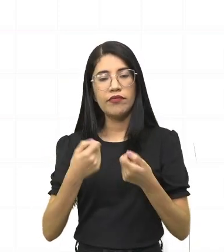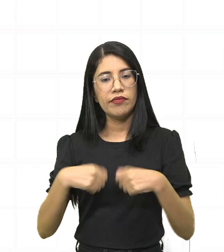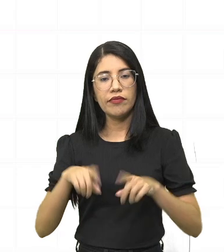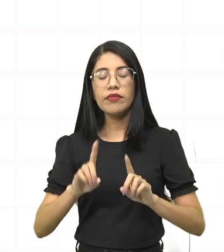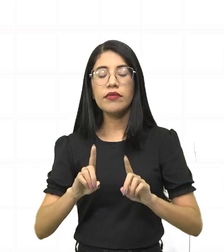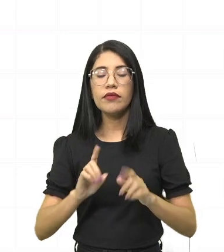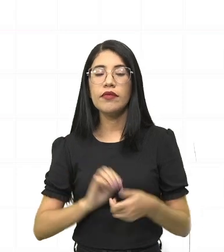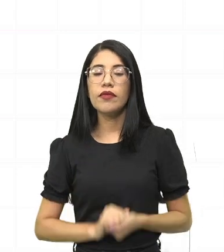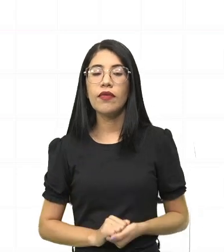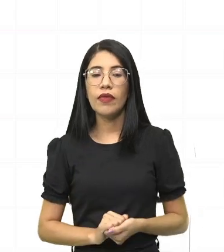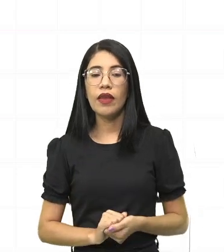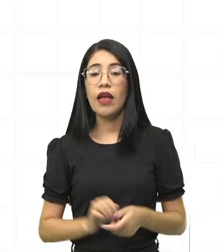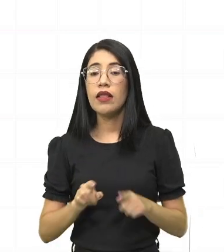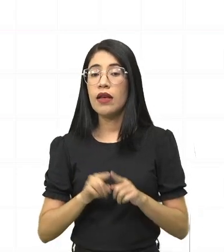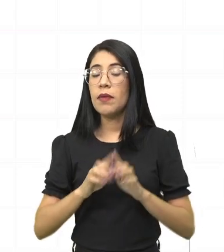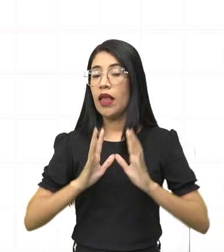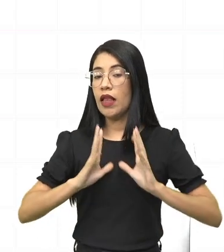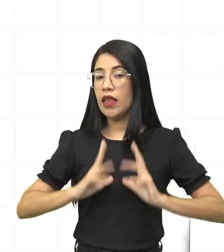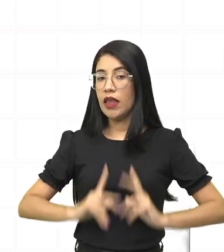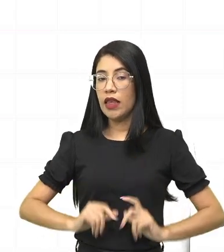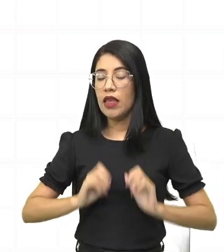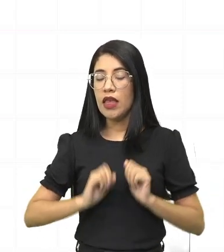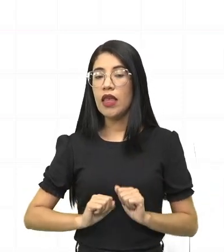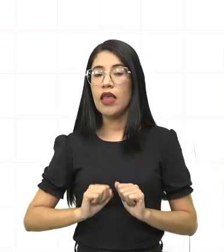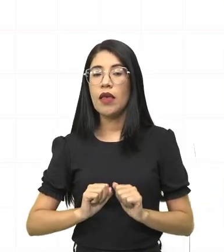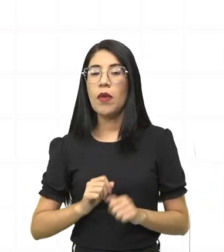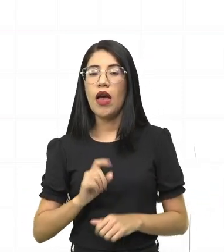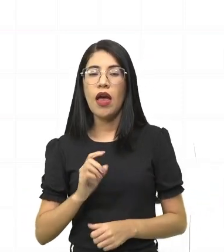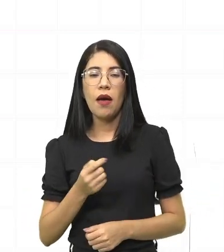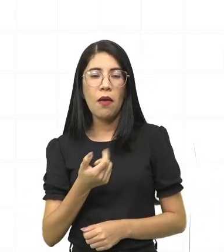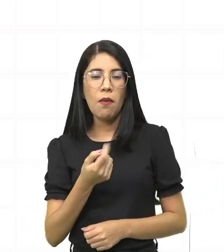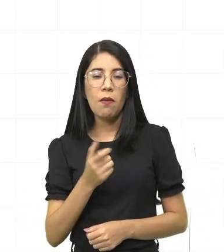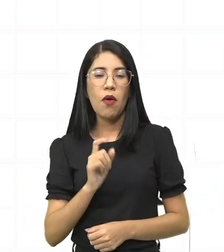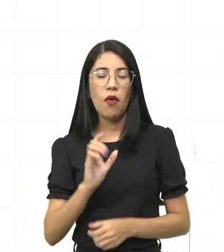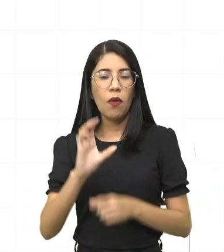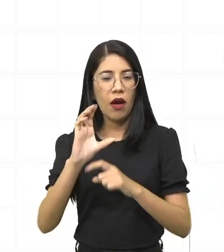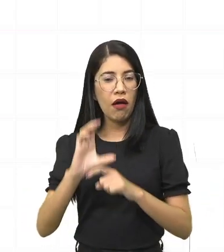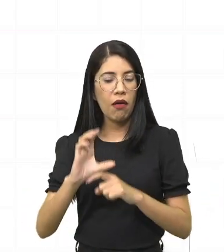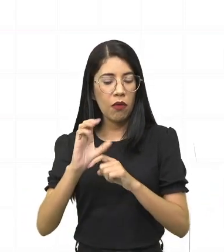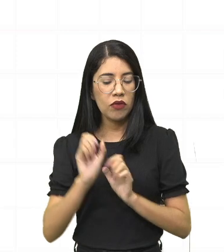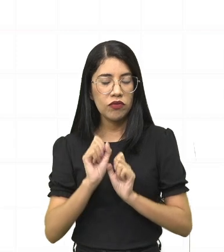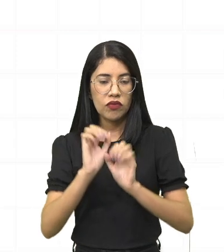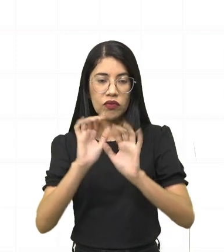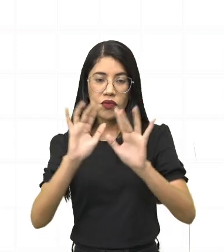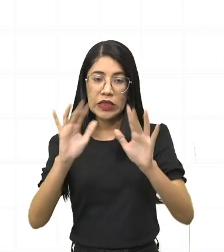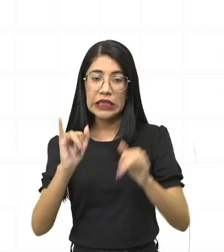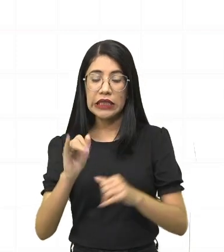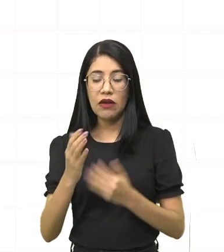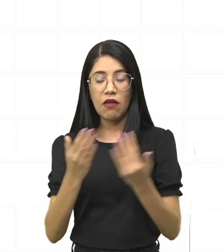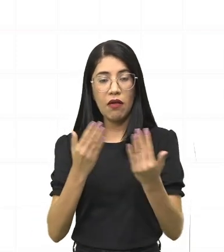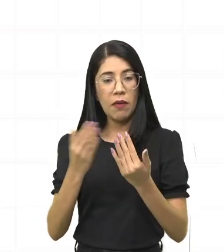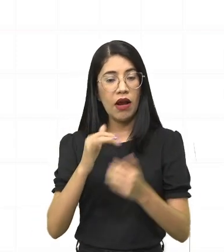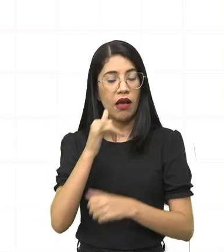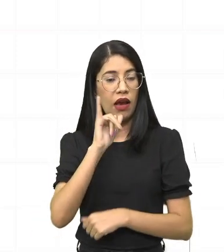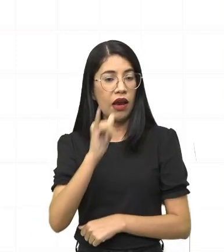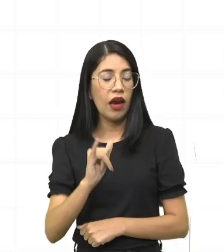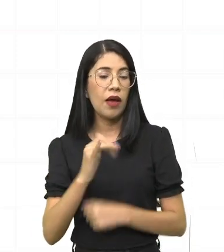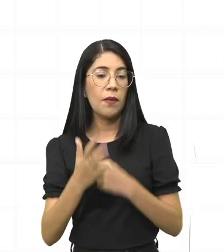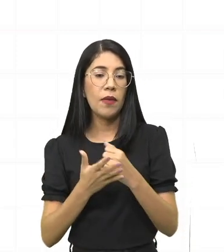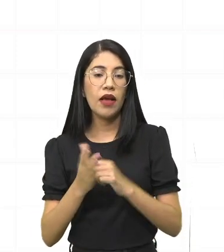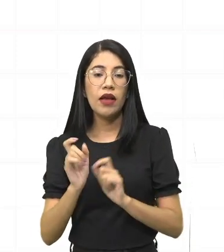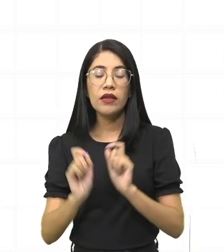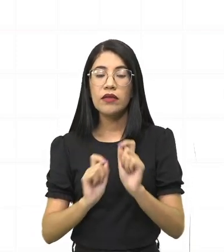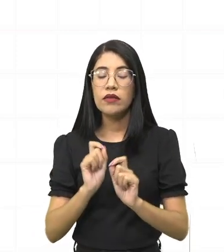uma fonte de energia limpa, com baixas emissões de carbono, quando comparada a fontes de energia